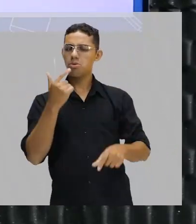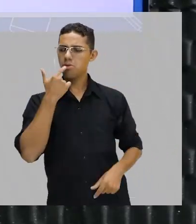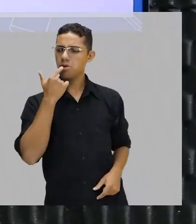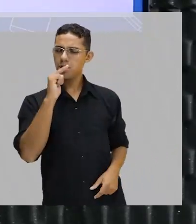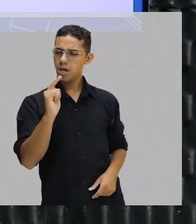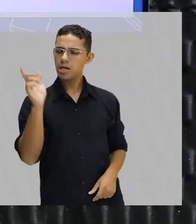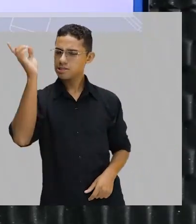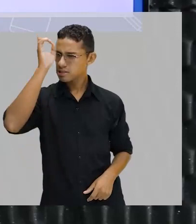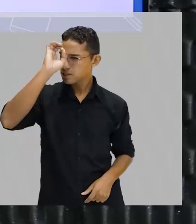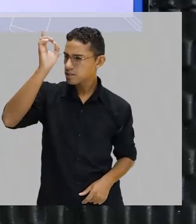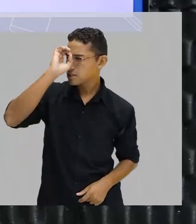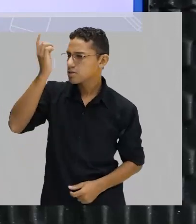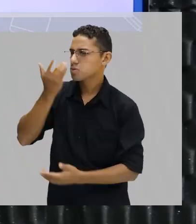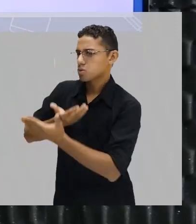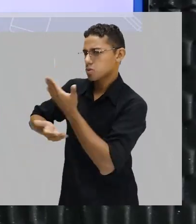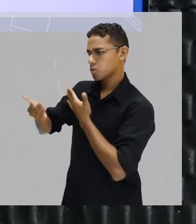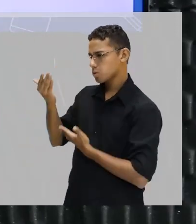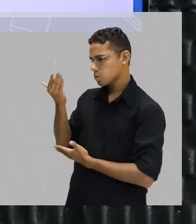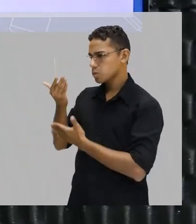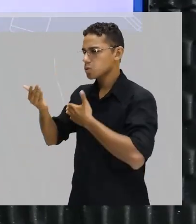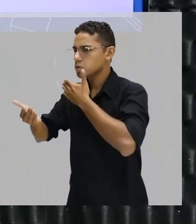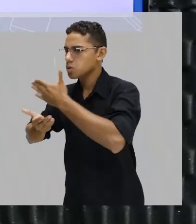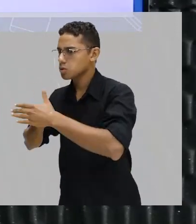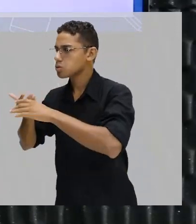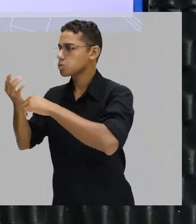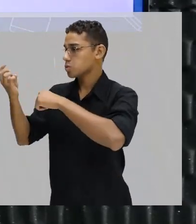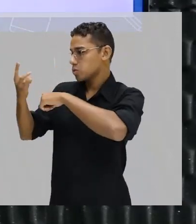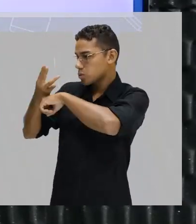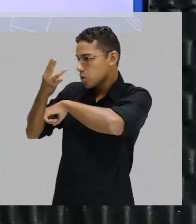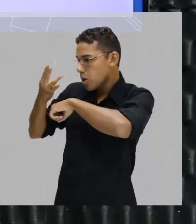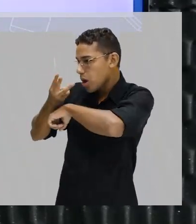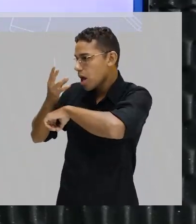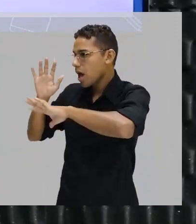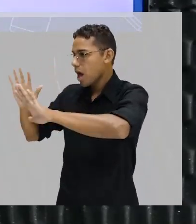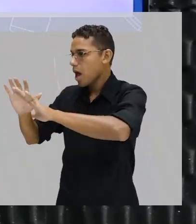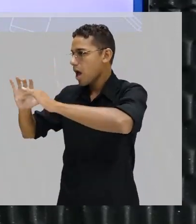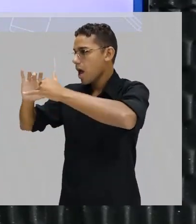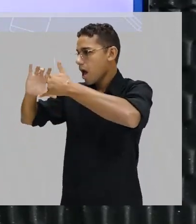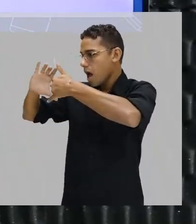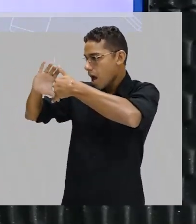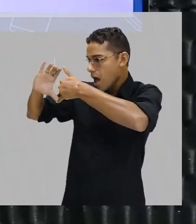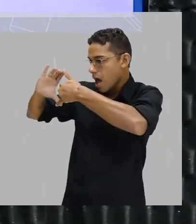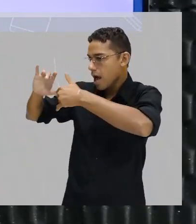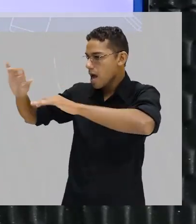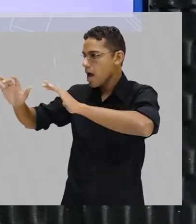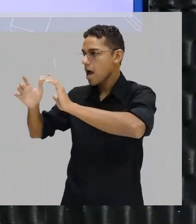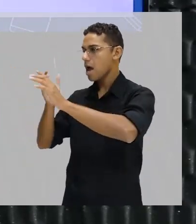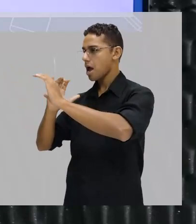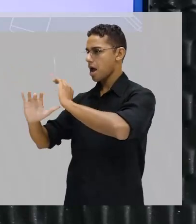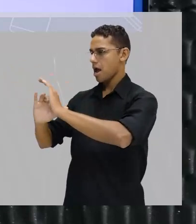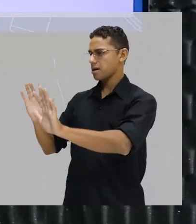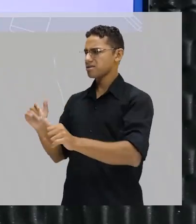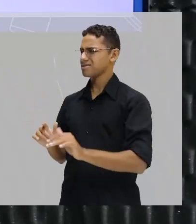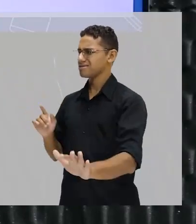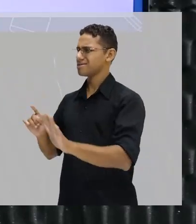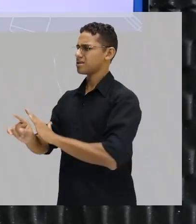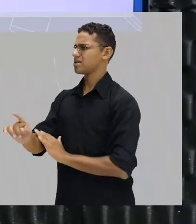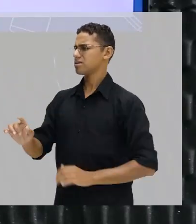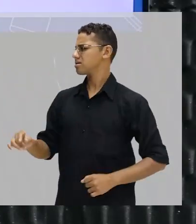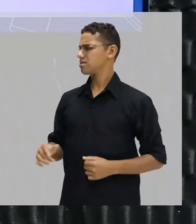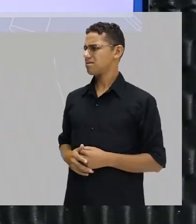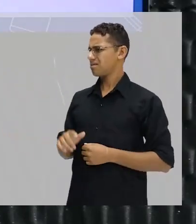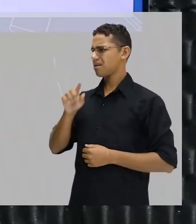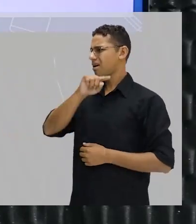dia, né? Quando vocês trocam mensagens ou quando vocês estão conversando com os colegas, eles fazem aquelas perguntas meio sem noção ou